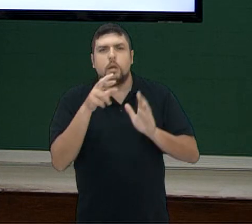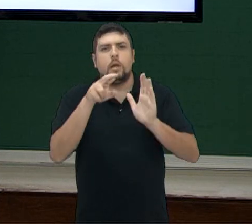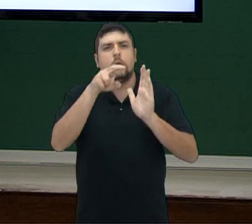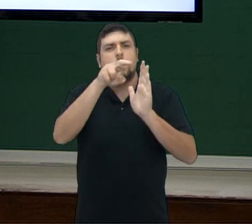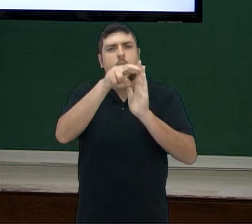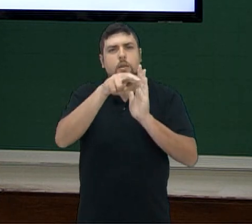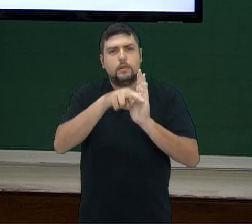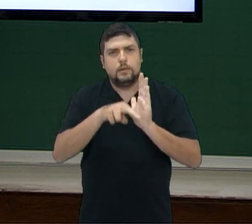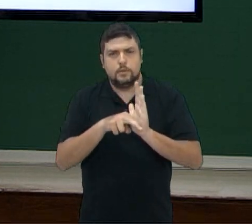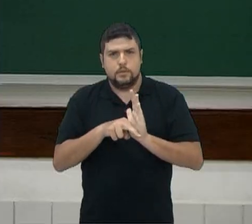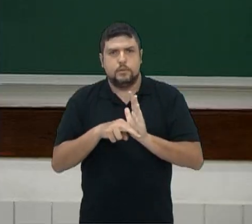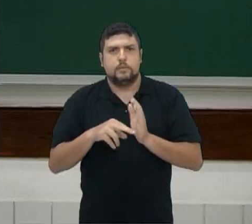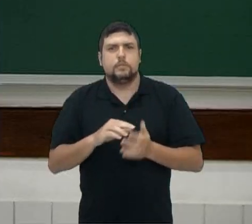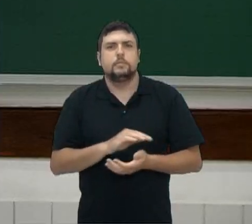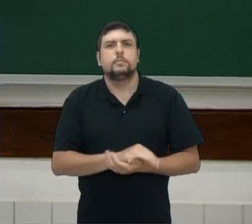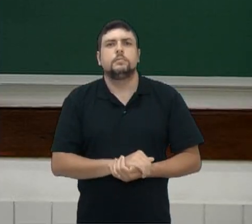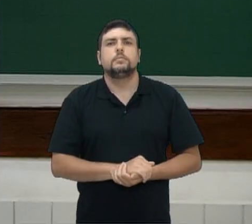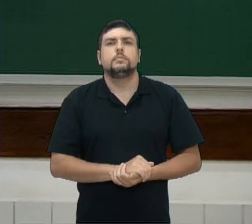assim. Tudo bem?